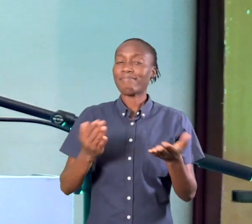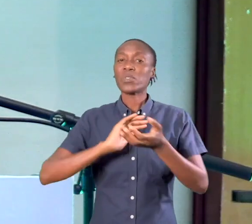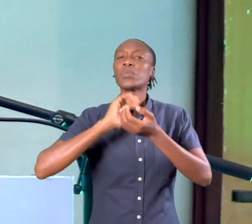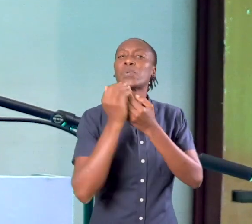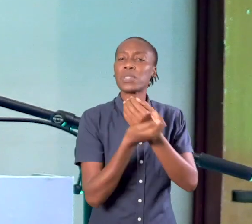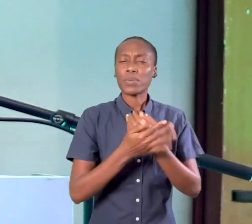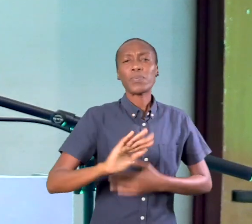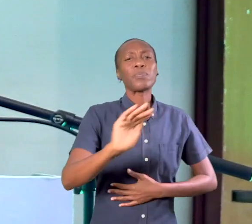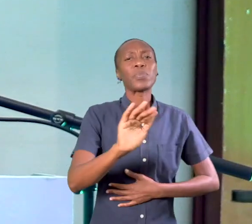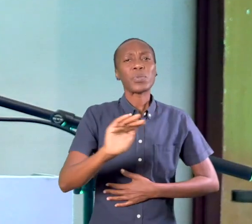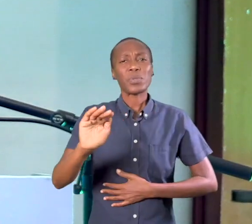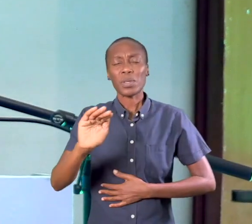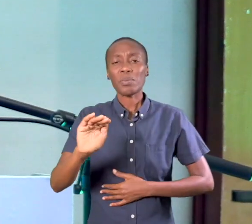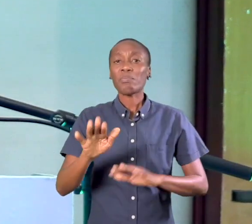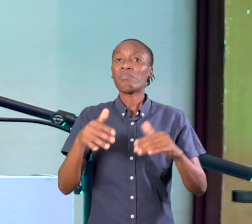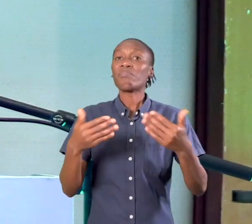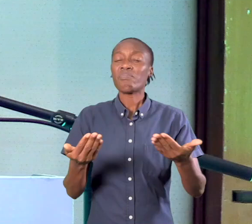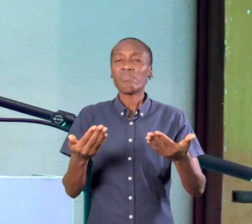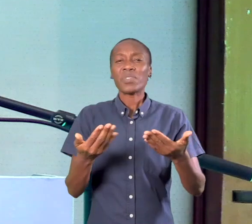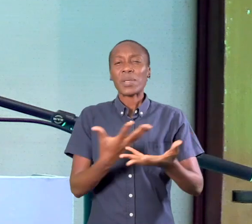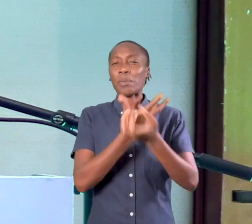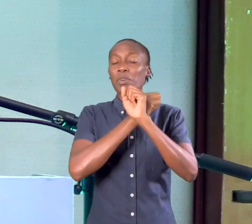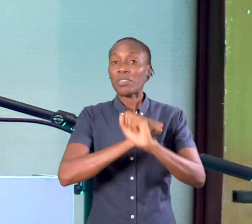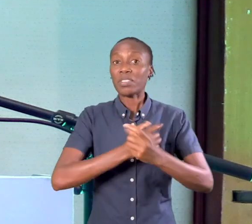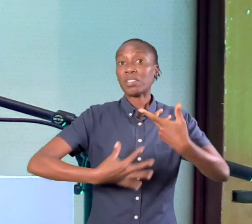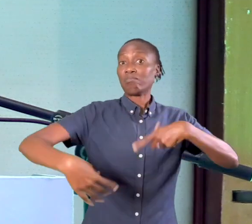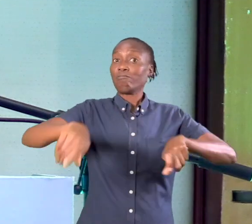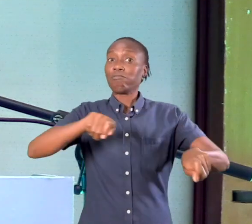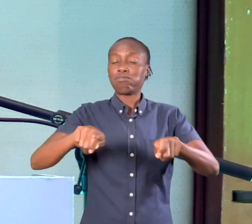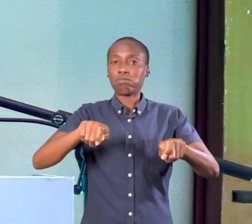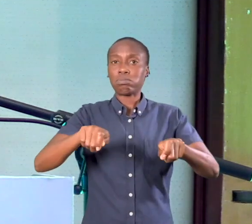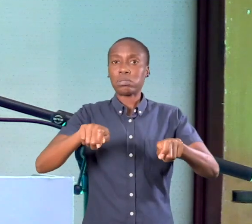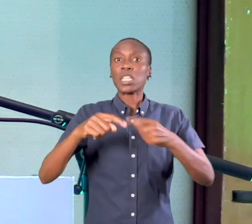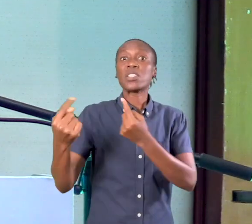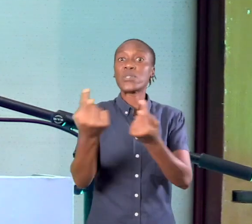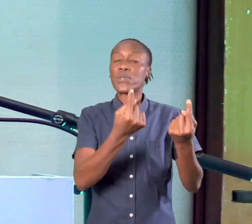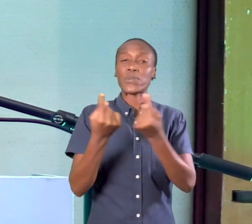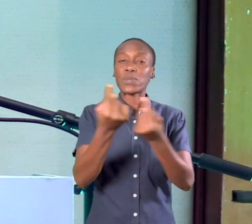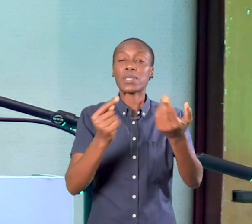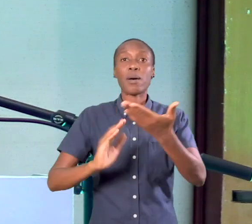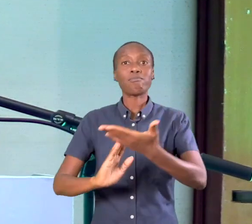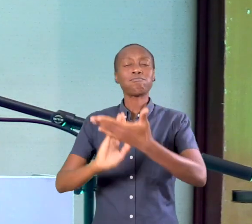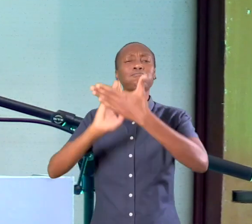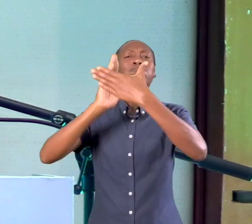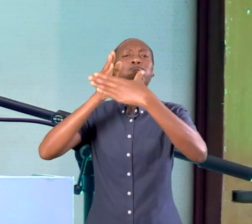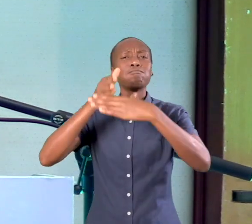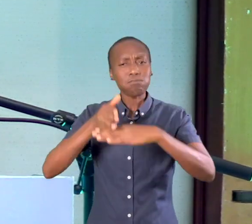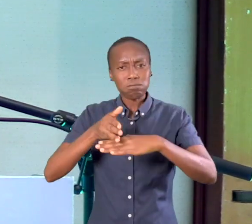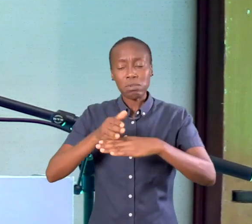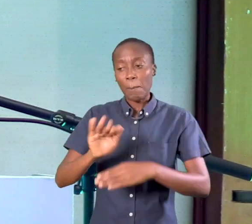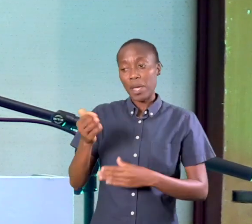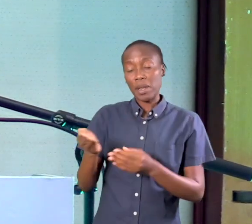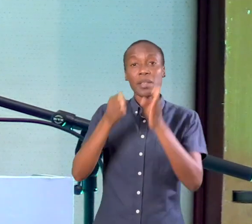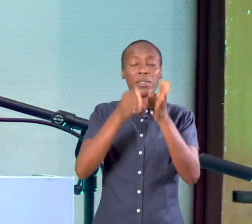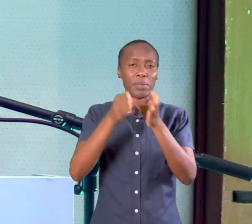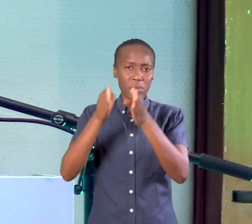social é, na essência, prevenir, gerir e vencer situações que limitam a capacidade e o bem-estar